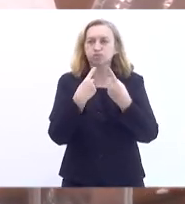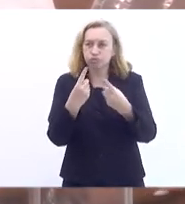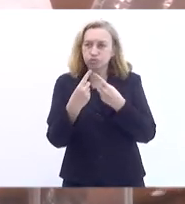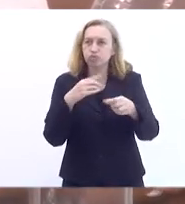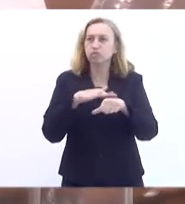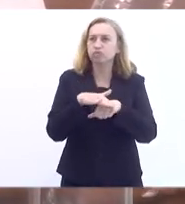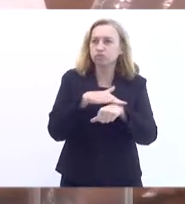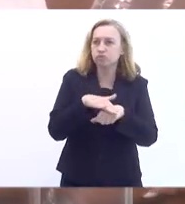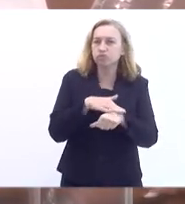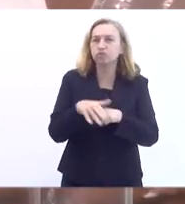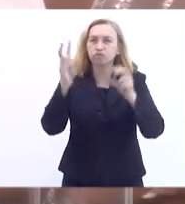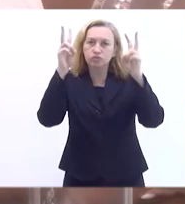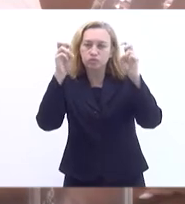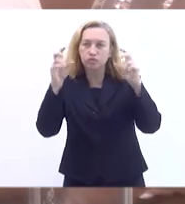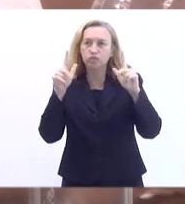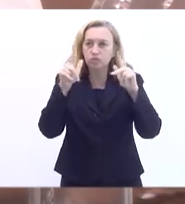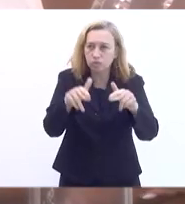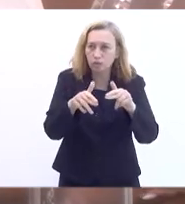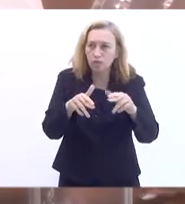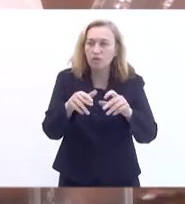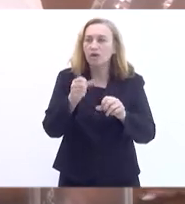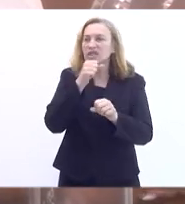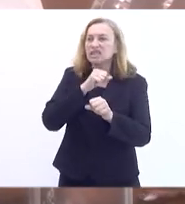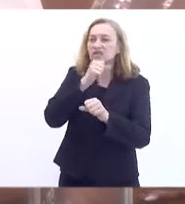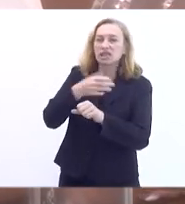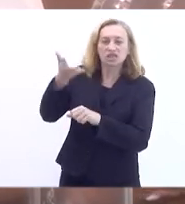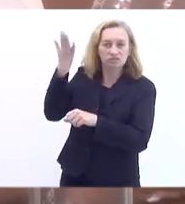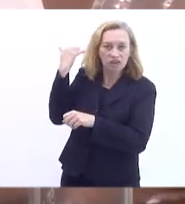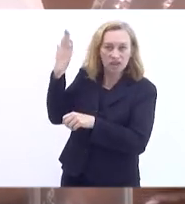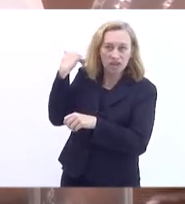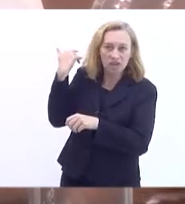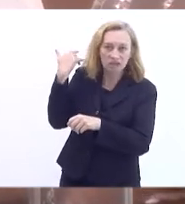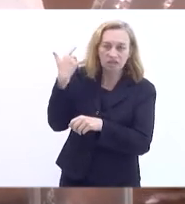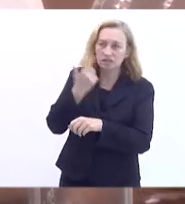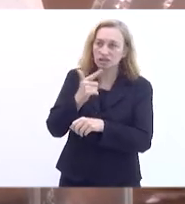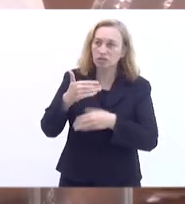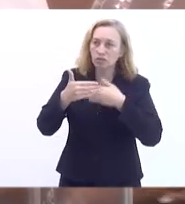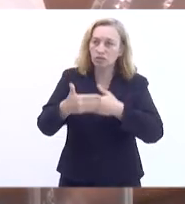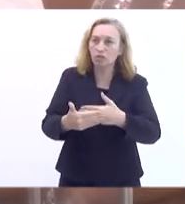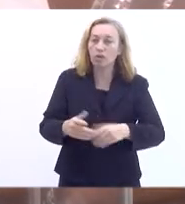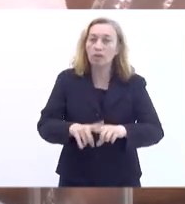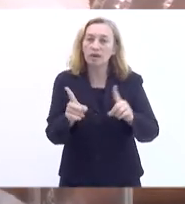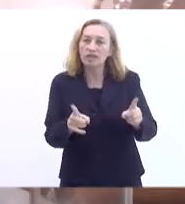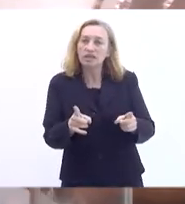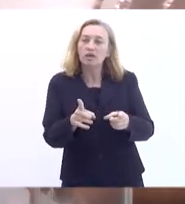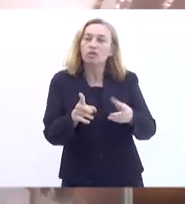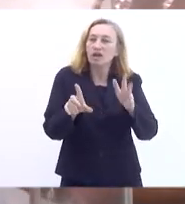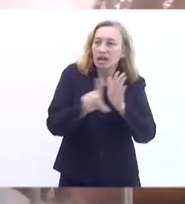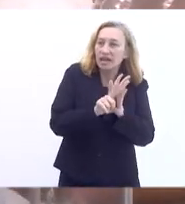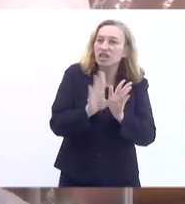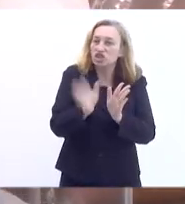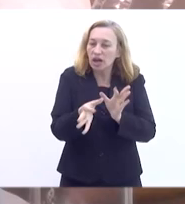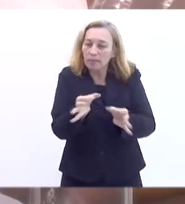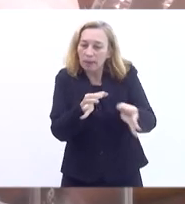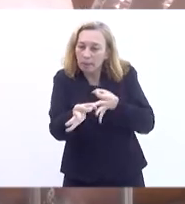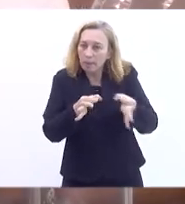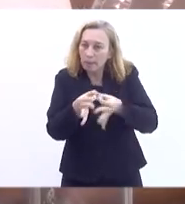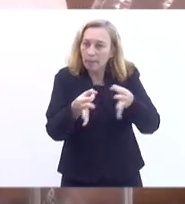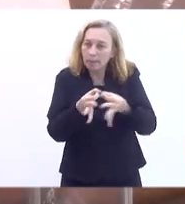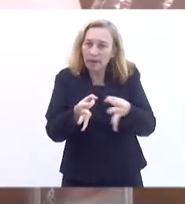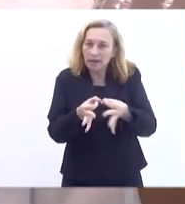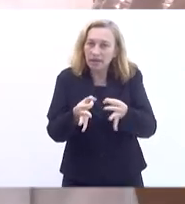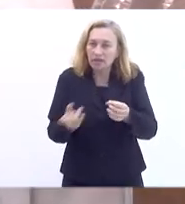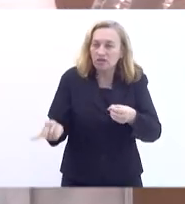lei envolvendo o mesmo tema que as leis antigas não foram à frente então já uma lei lapidada trabalhada e voltada